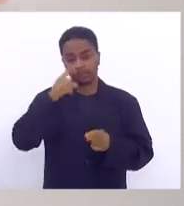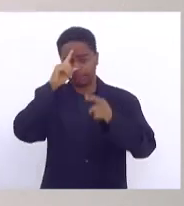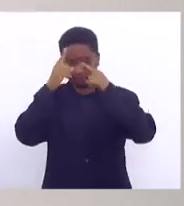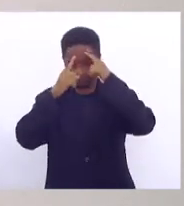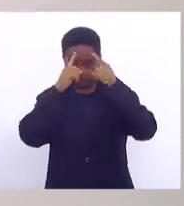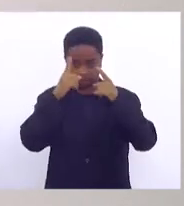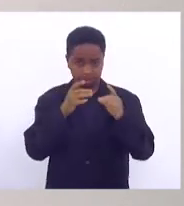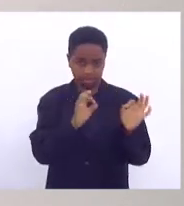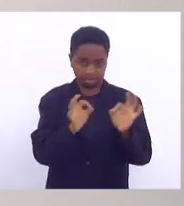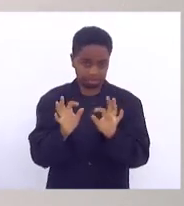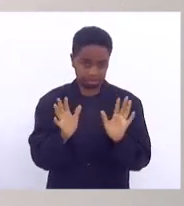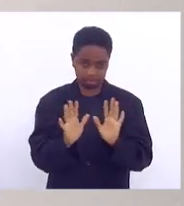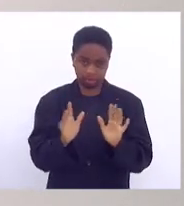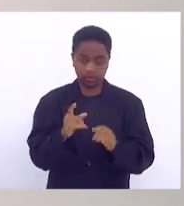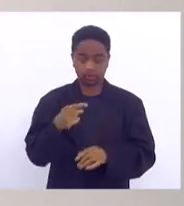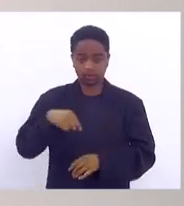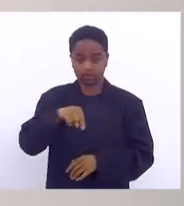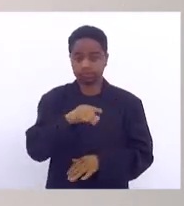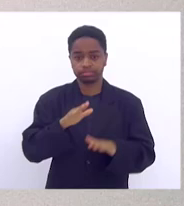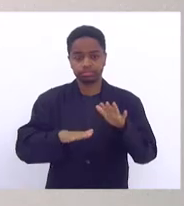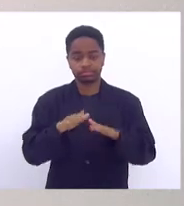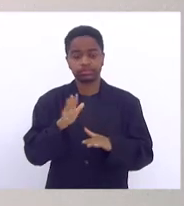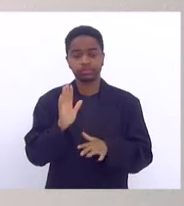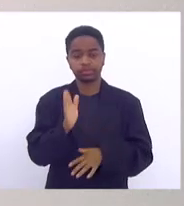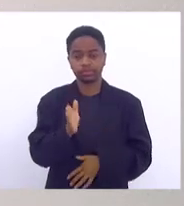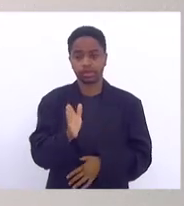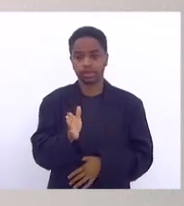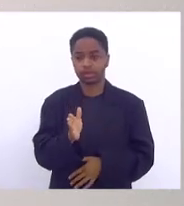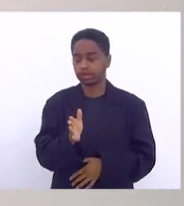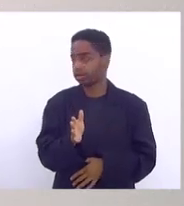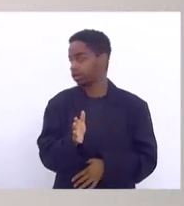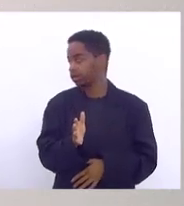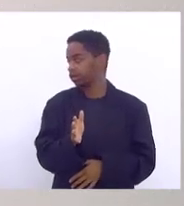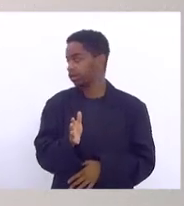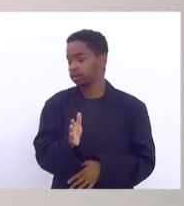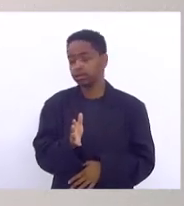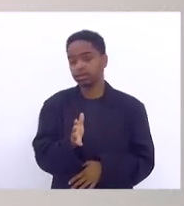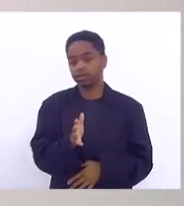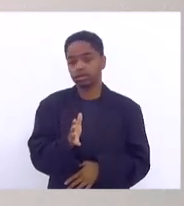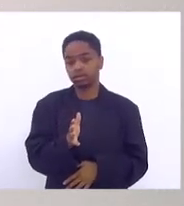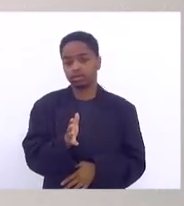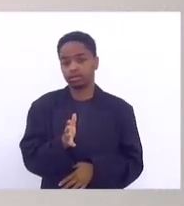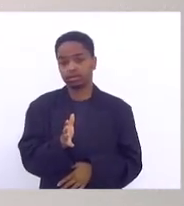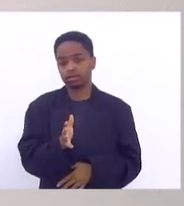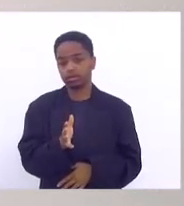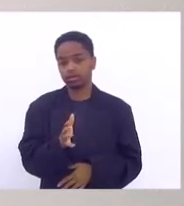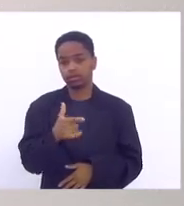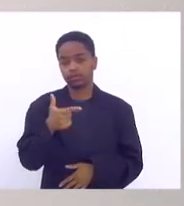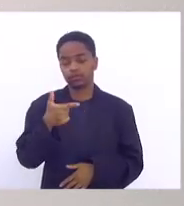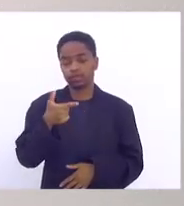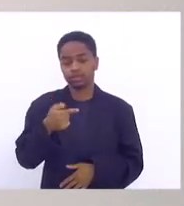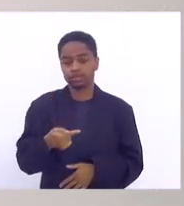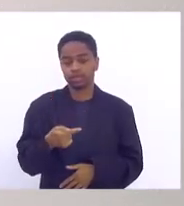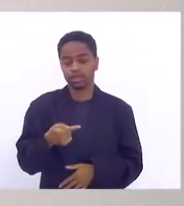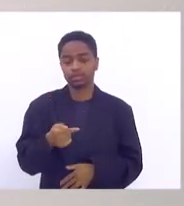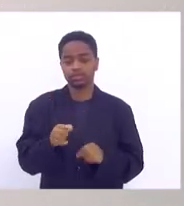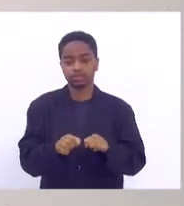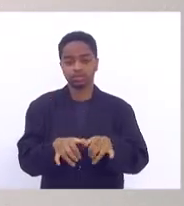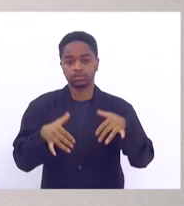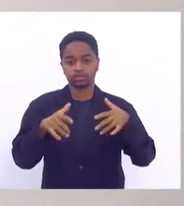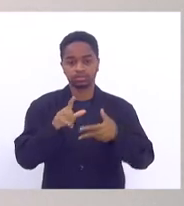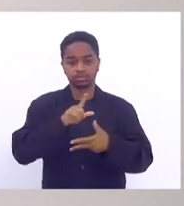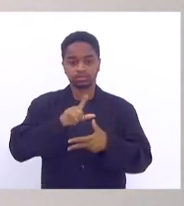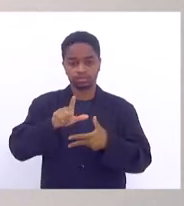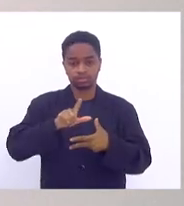roda vocês já devem aqui ali nas eh div das 27 assembleias legislativas